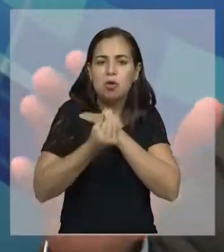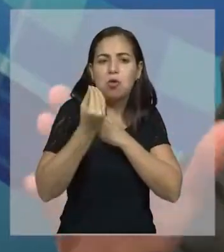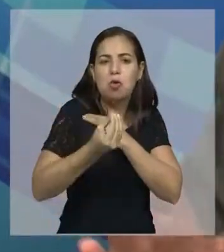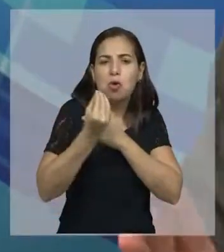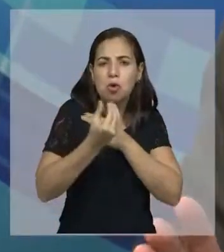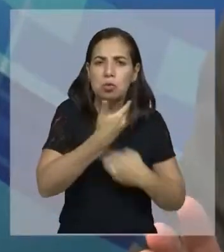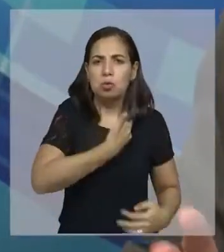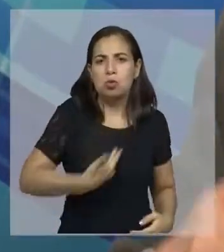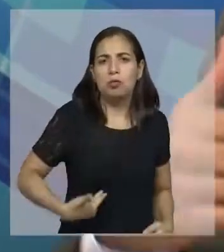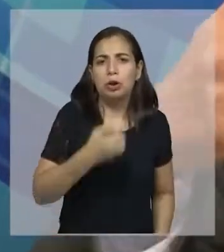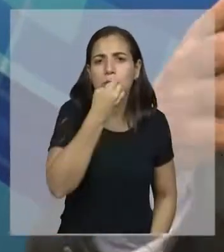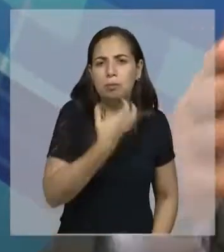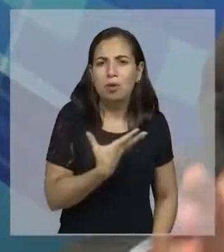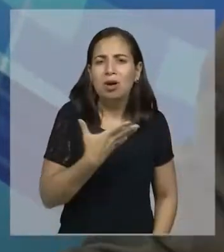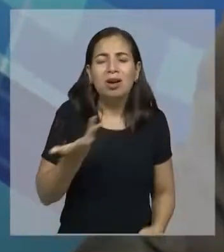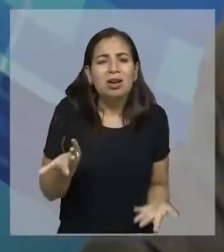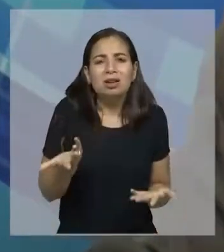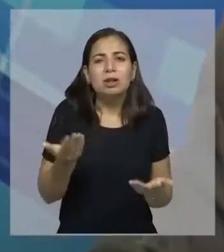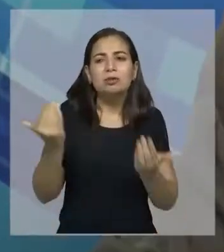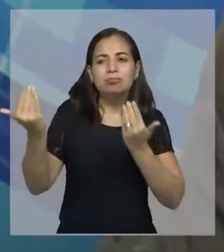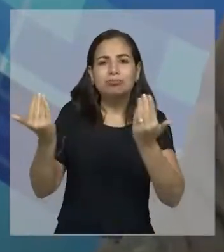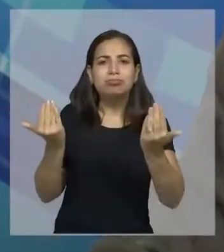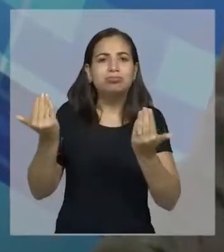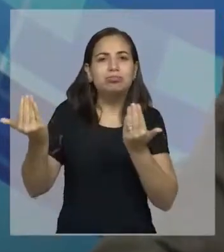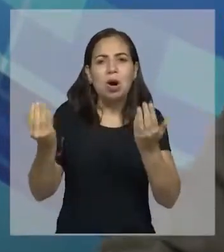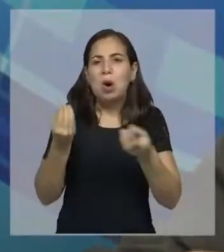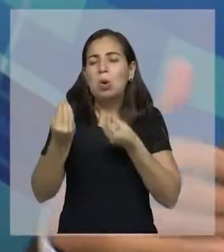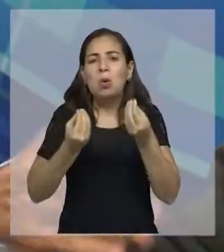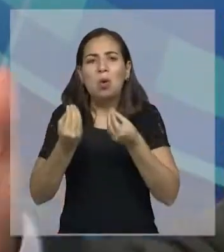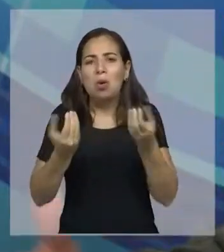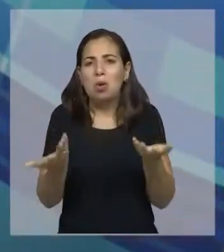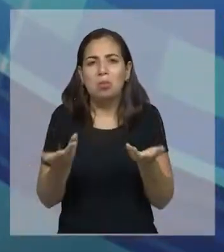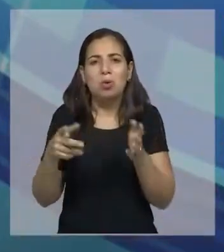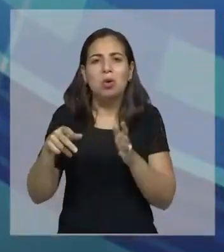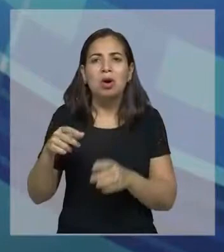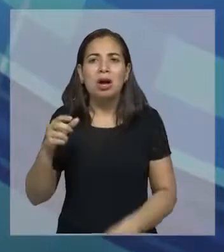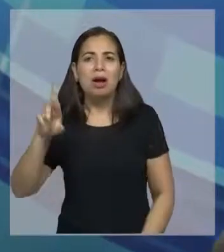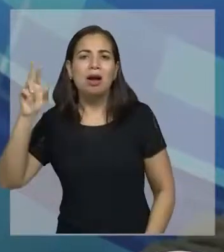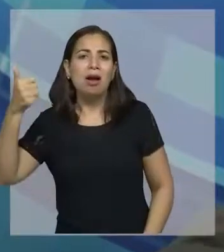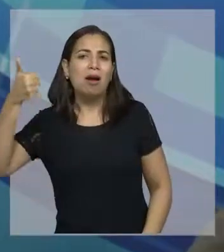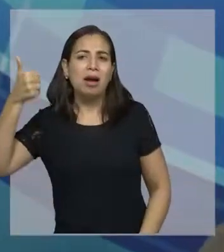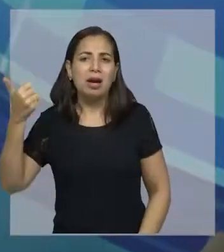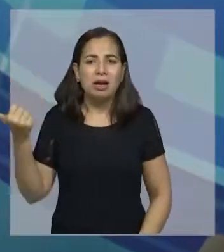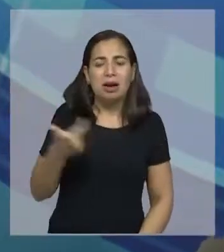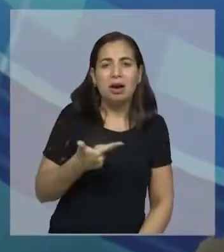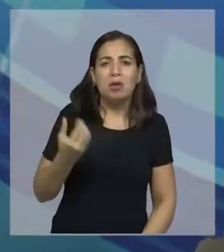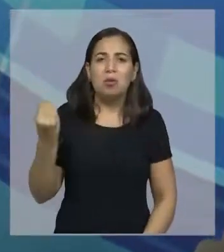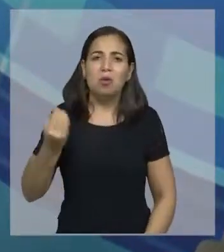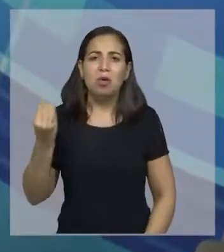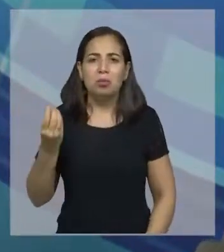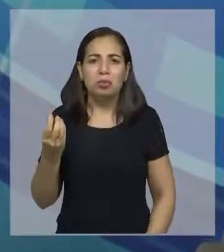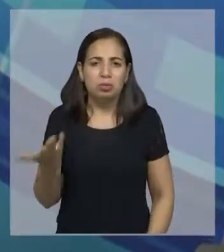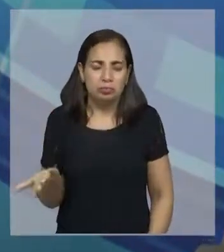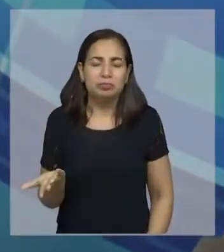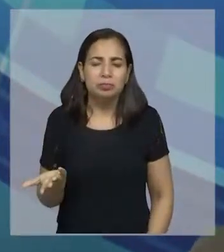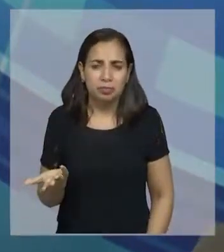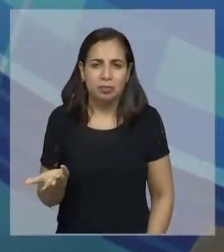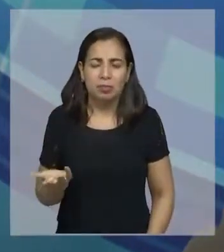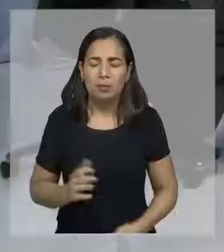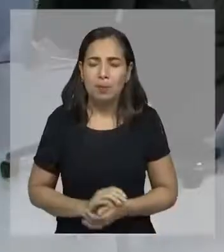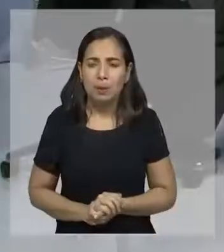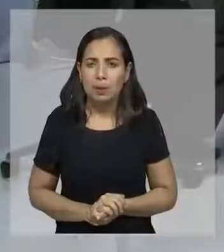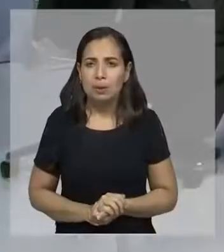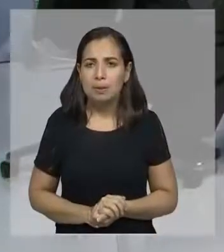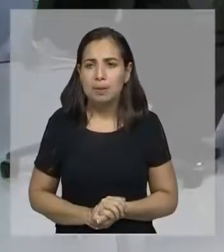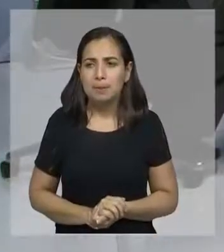demagogia do púlpito ou da tribuna do parlamento. E, aliás, como fez